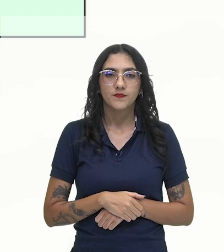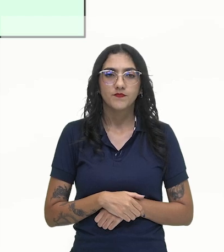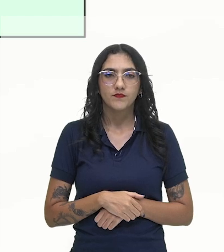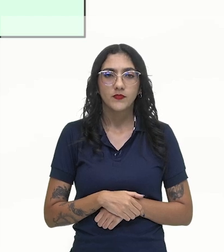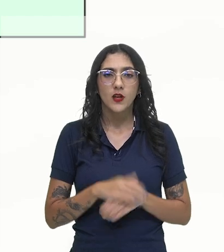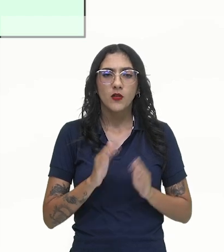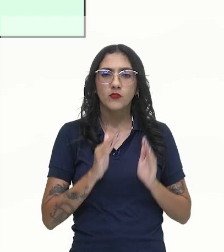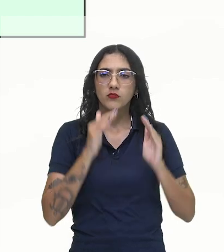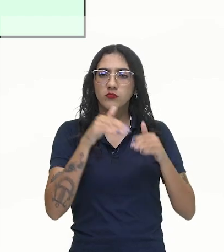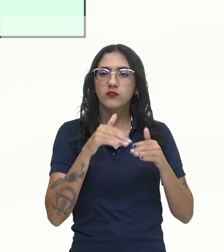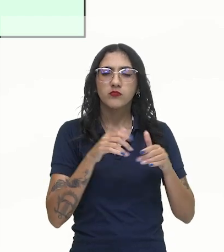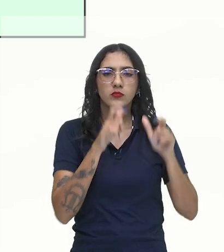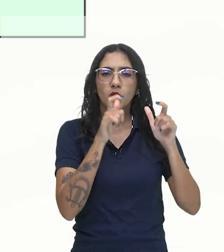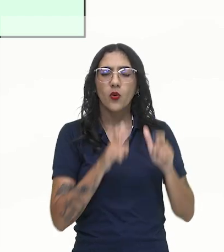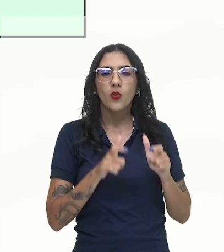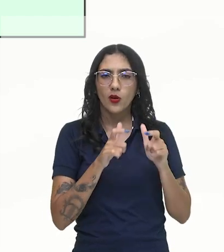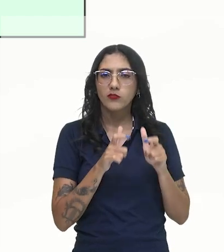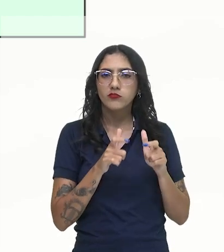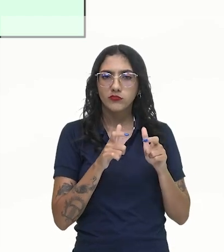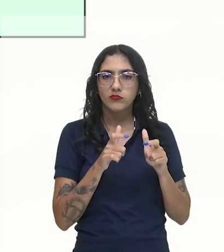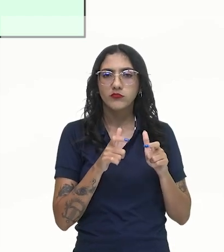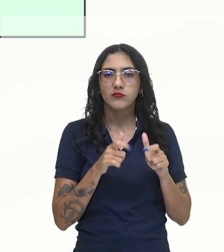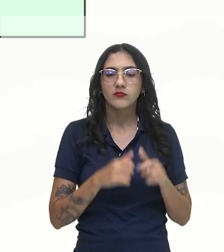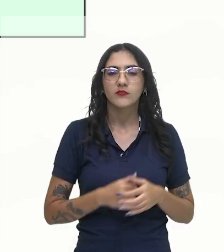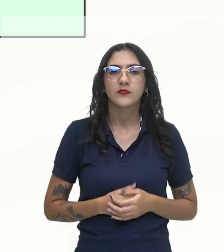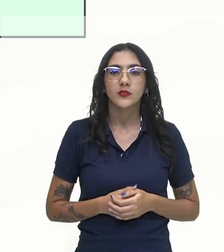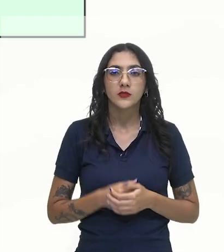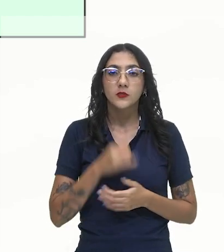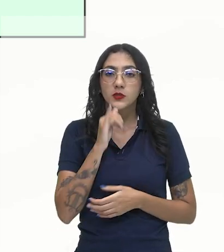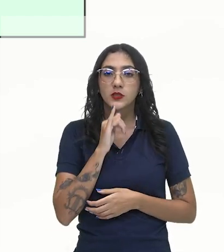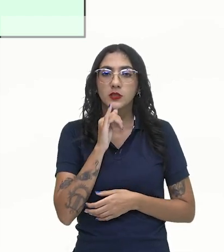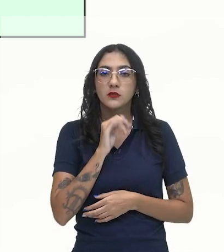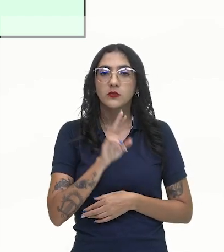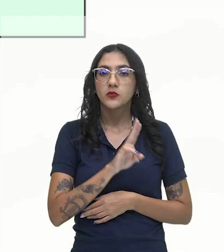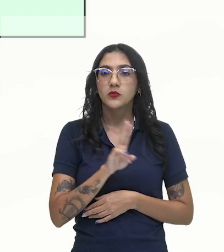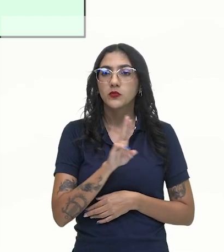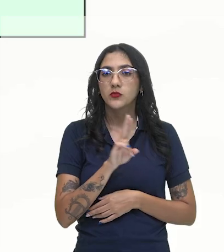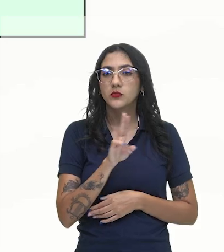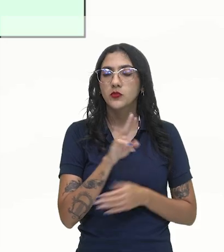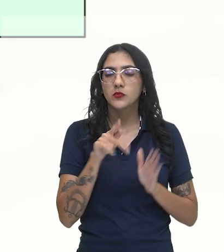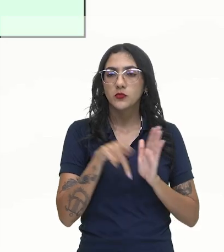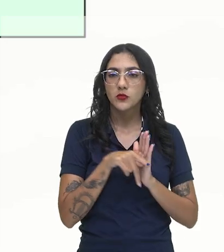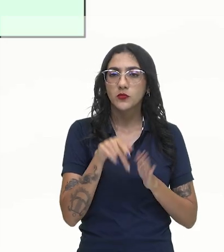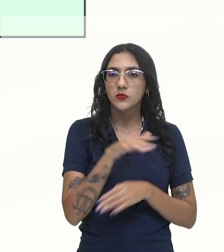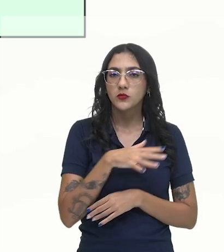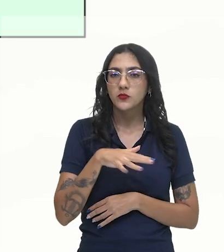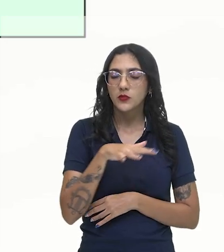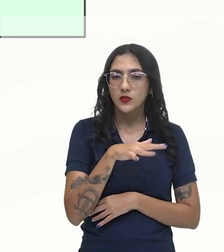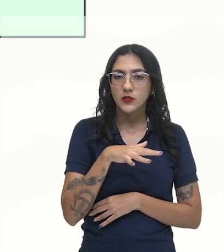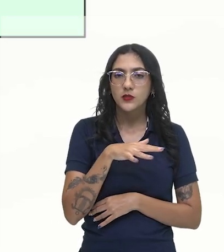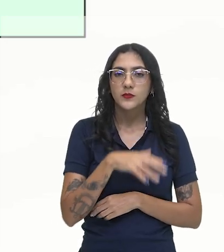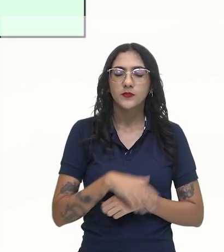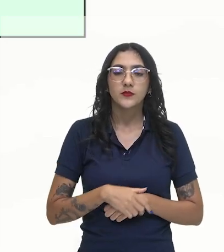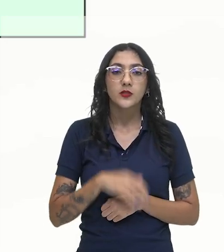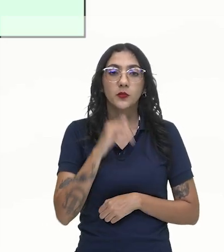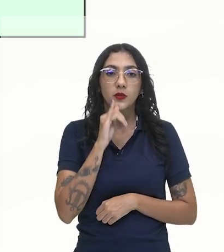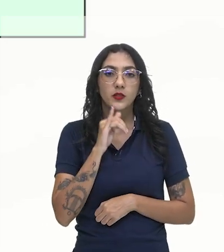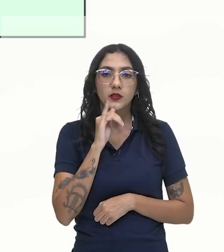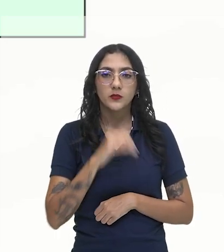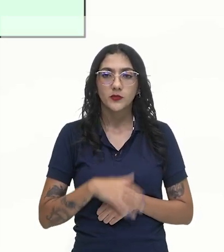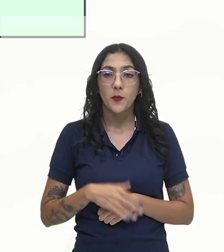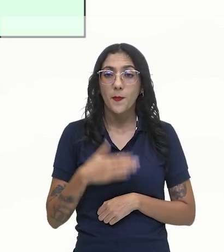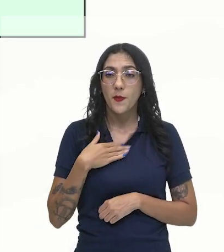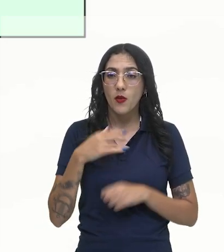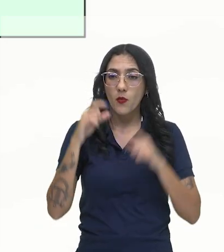Specific location, um local específico. My glasses are in the locker room. Os meus óculos, eles